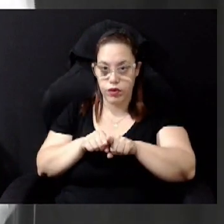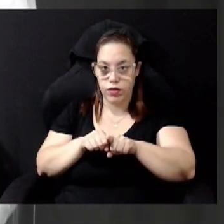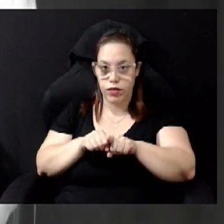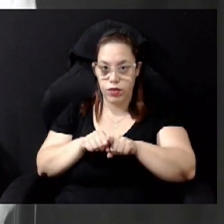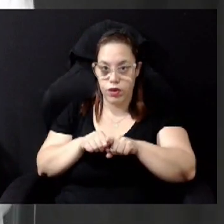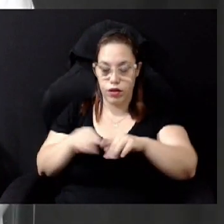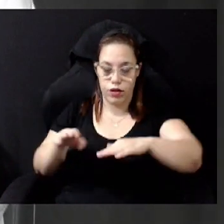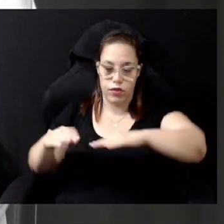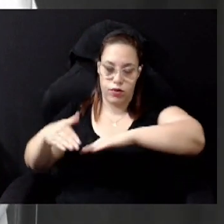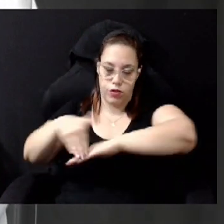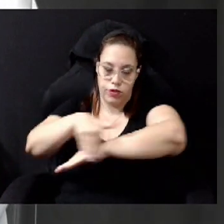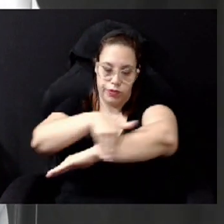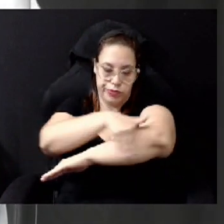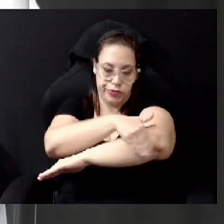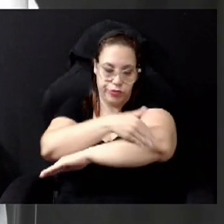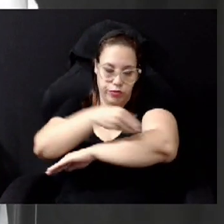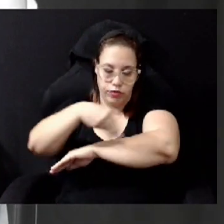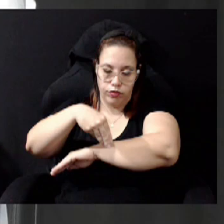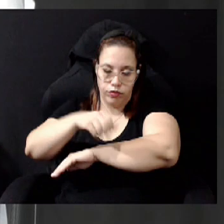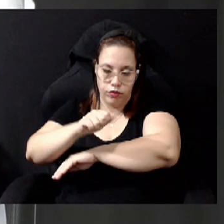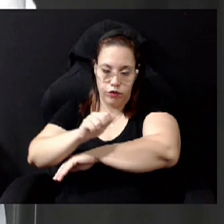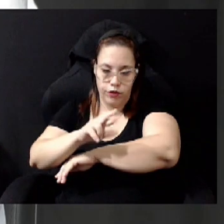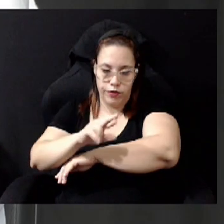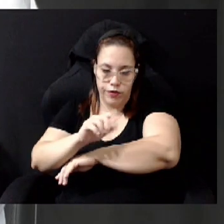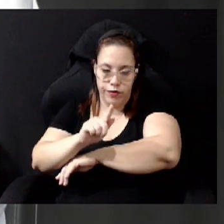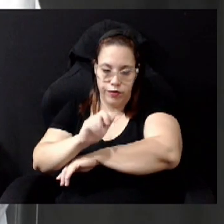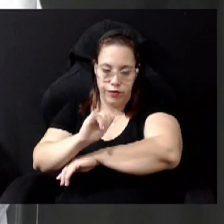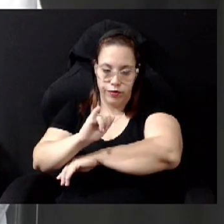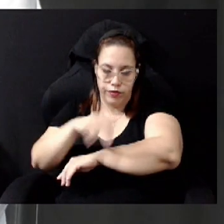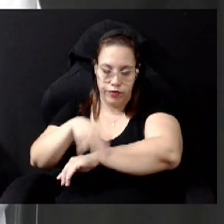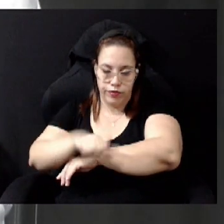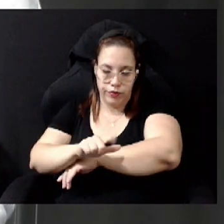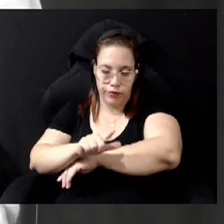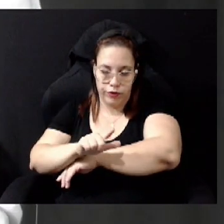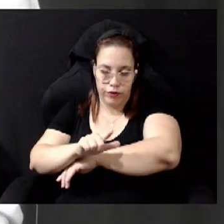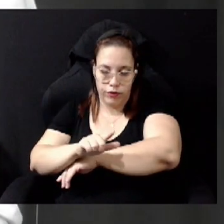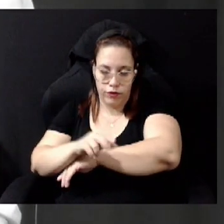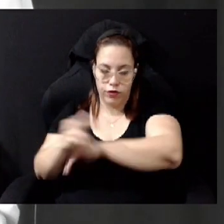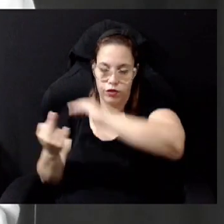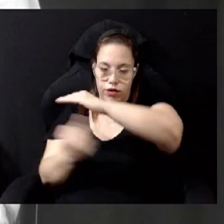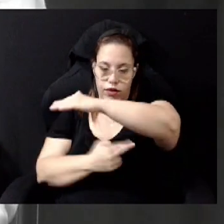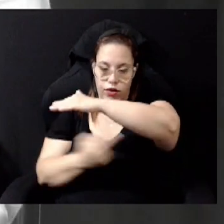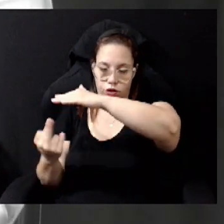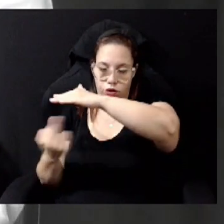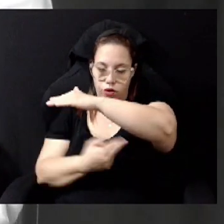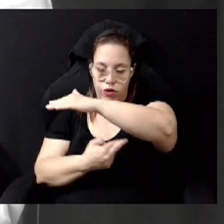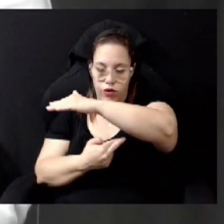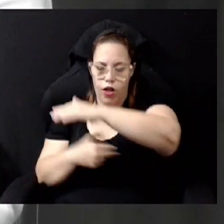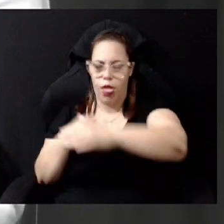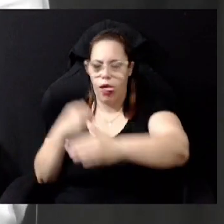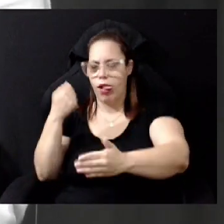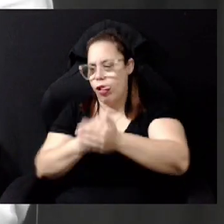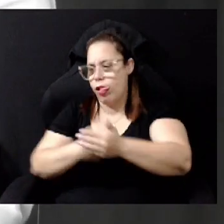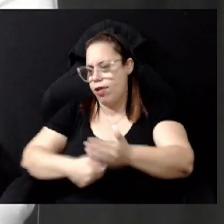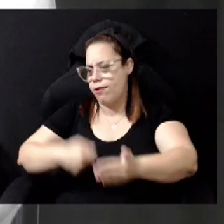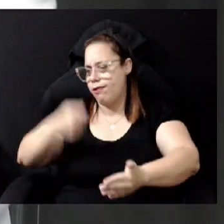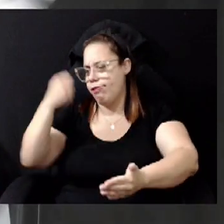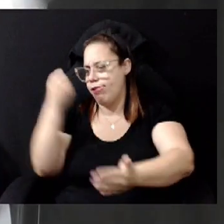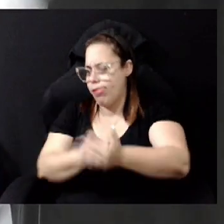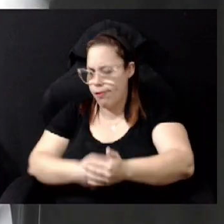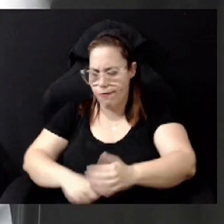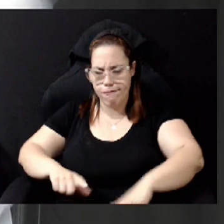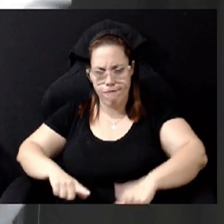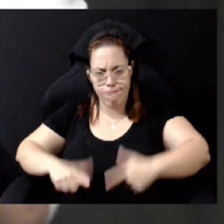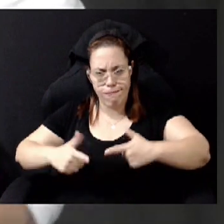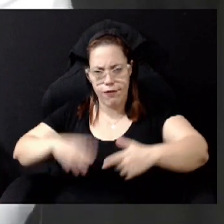da rodovia Santos Dumont, que eu acho que vai trazer uma qualidade de vida. E eu luto muito, Mirna, demais. Acredito nesse sonho. Tem